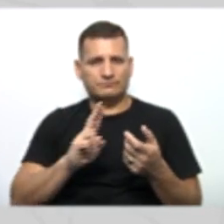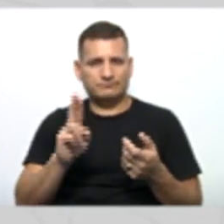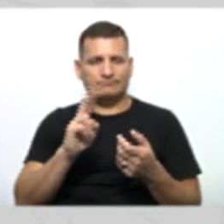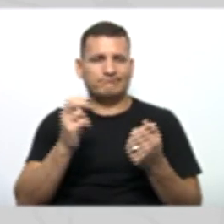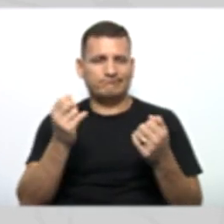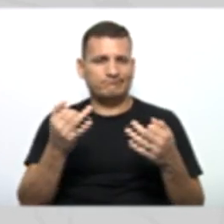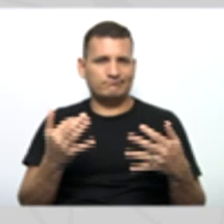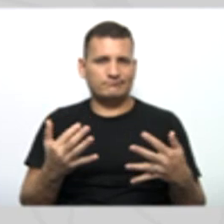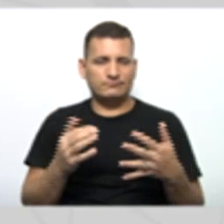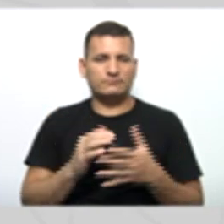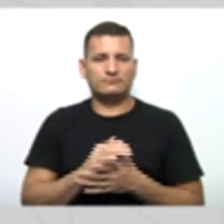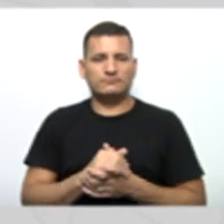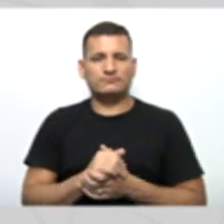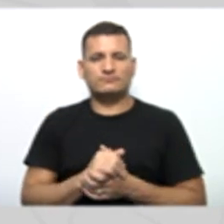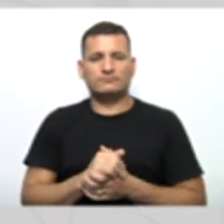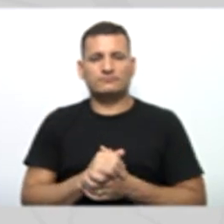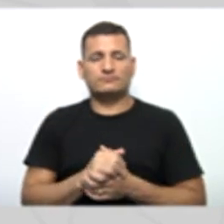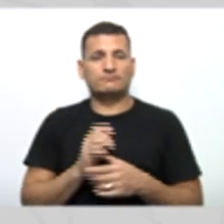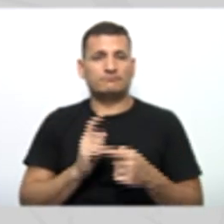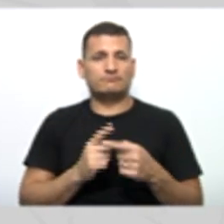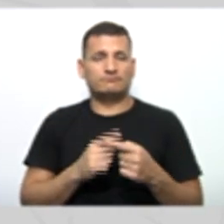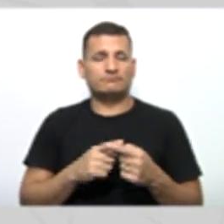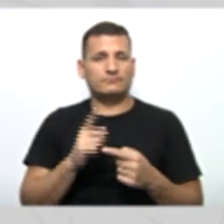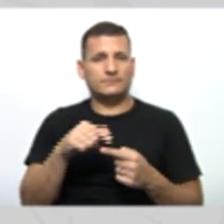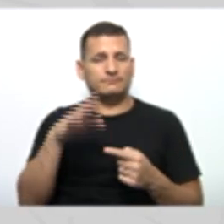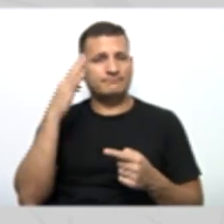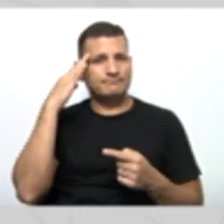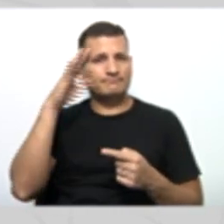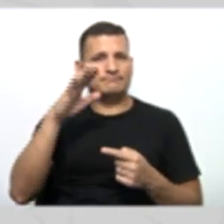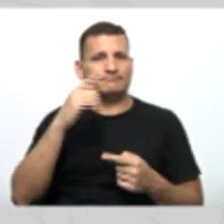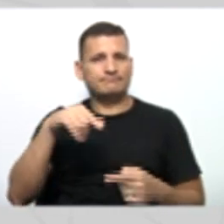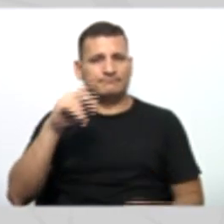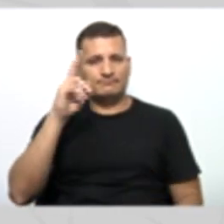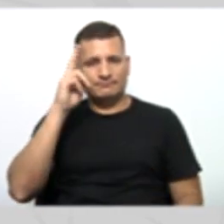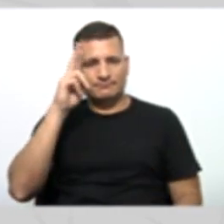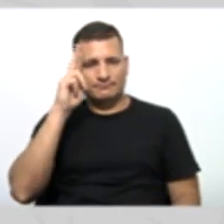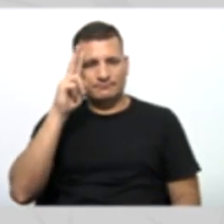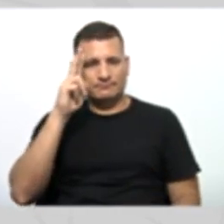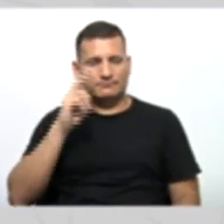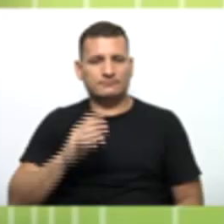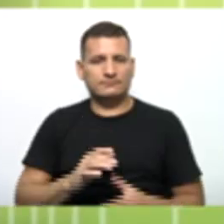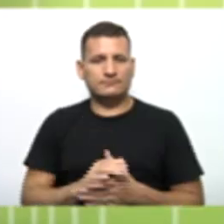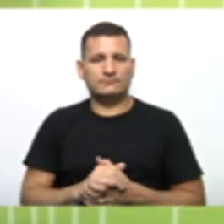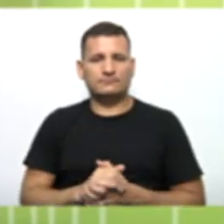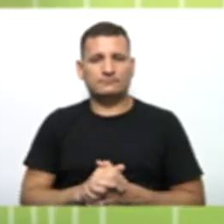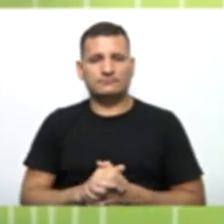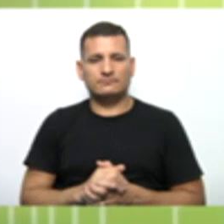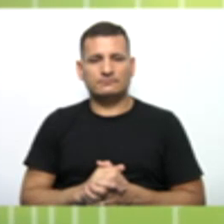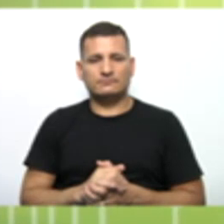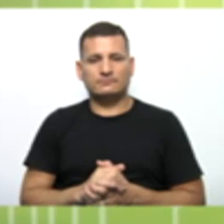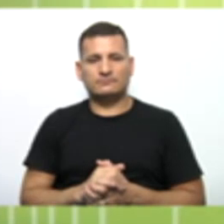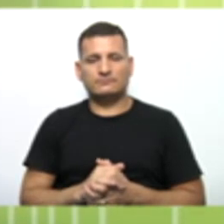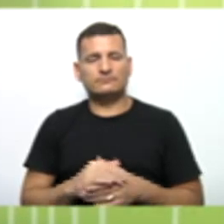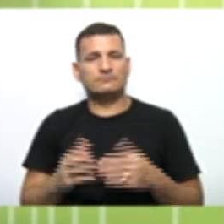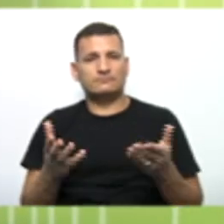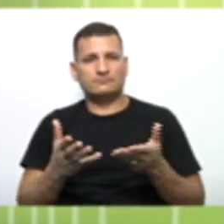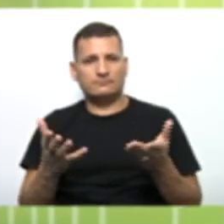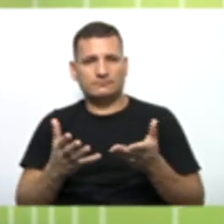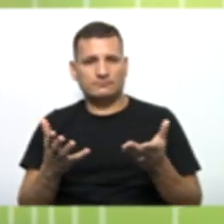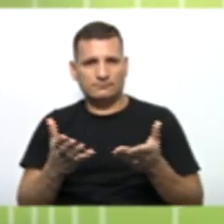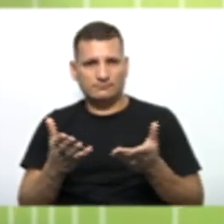Ele é o principal, né? Vocês lembram? Pessoal, agora eu venho aqui, ó. Antes de